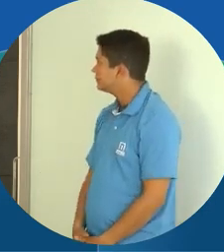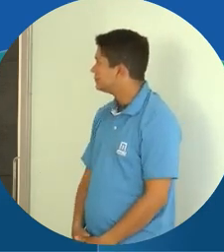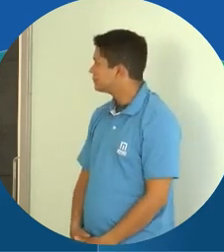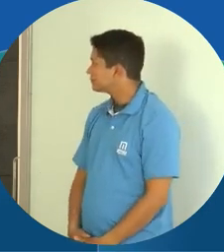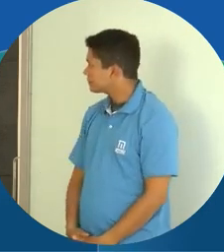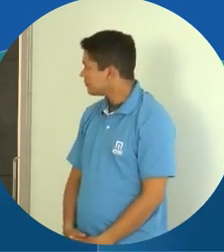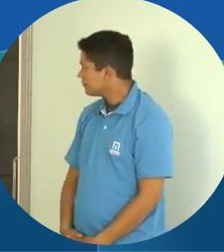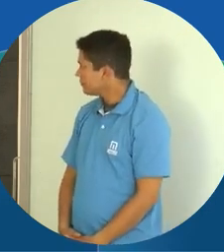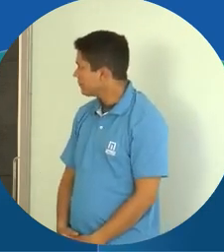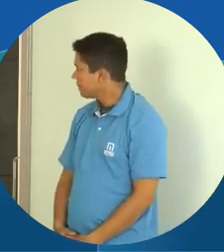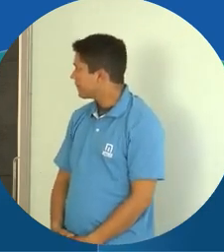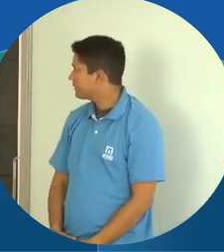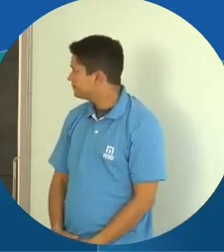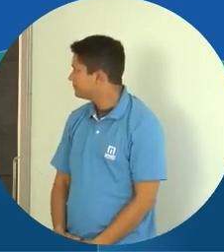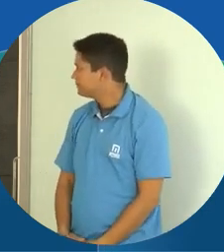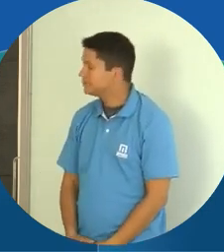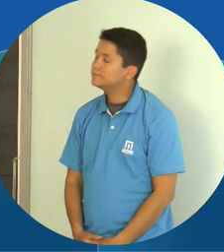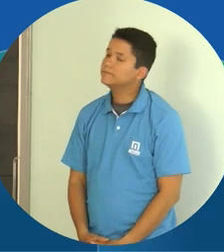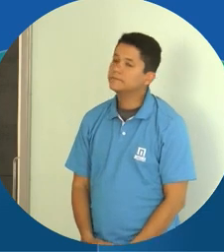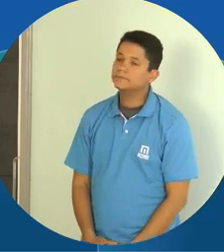Bom,